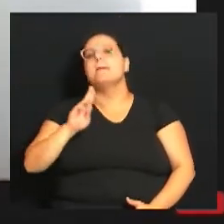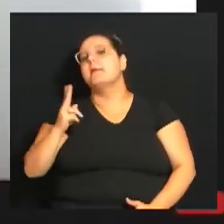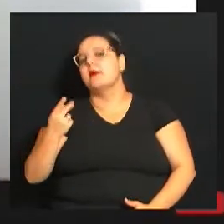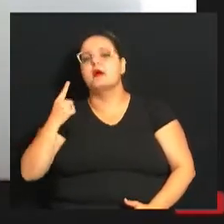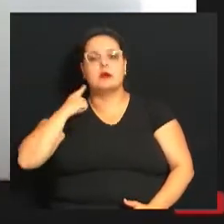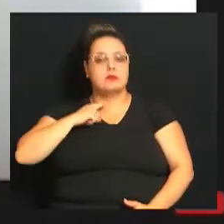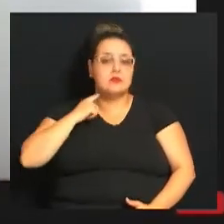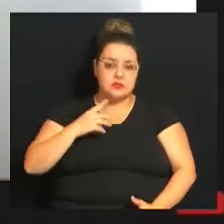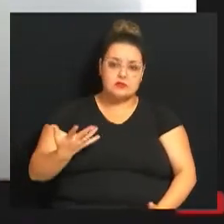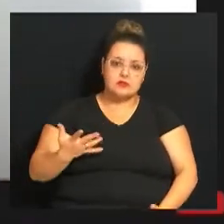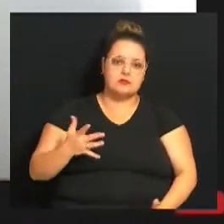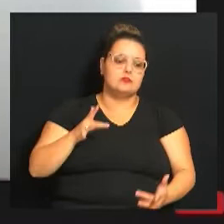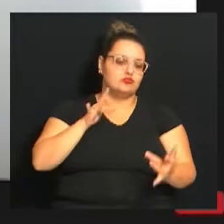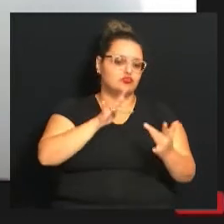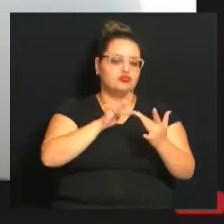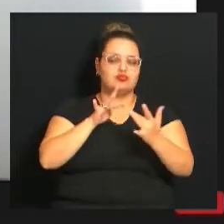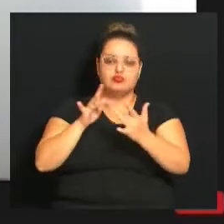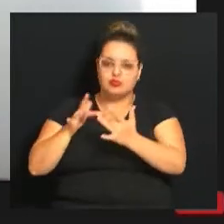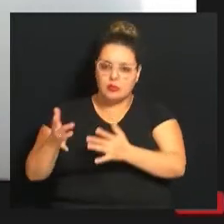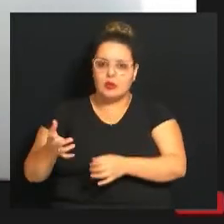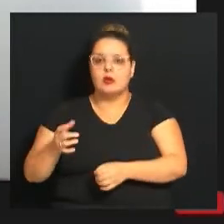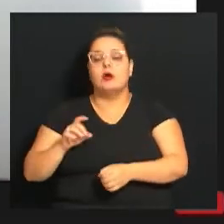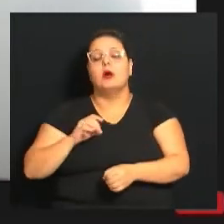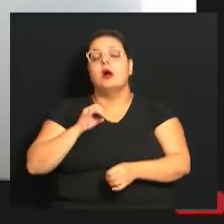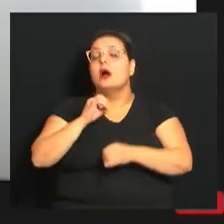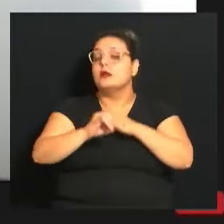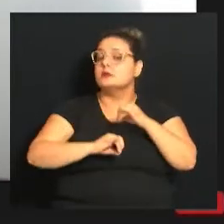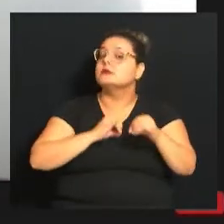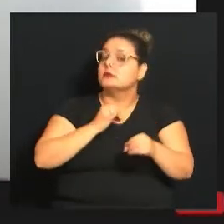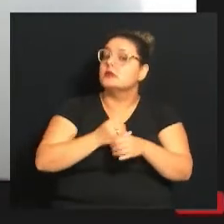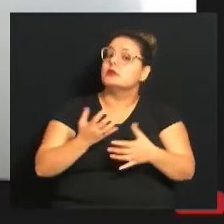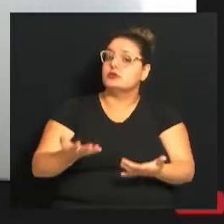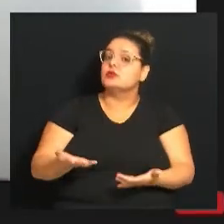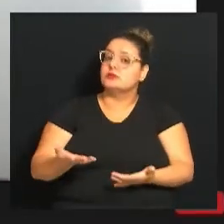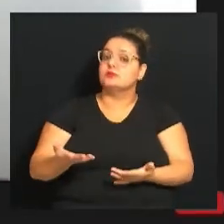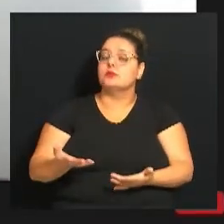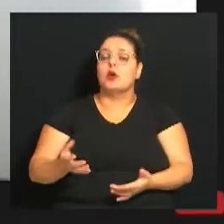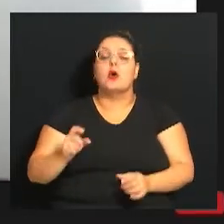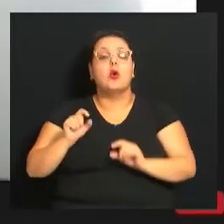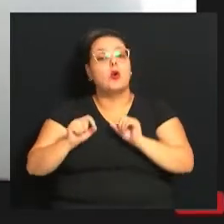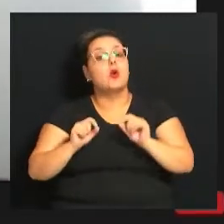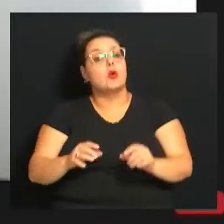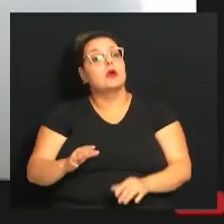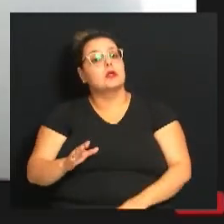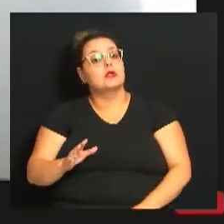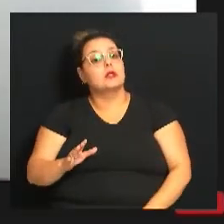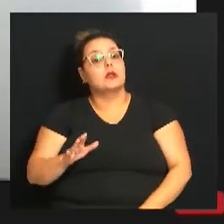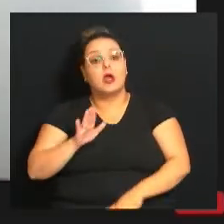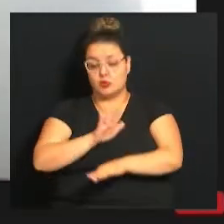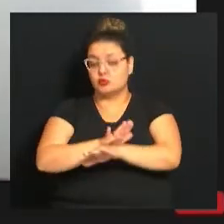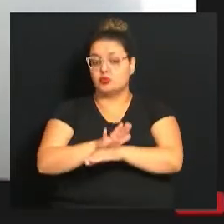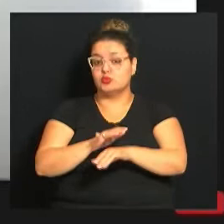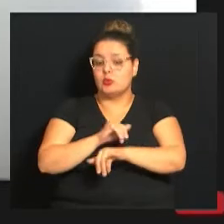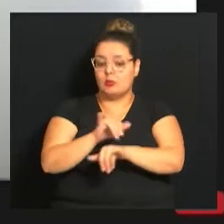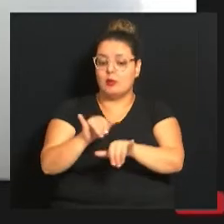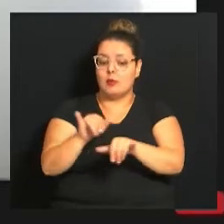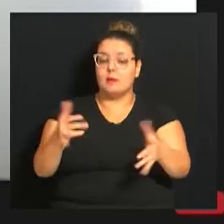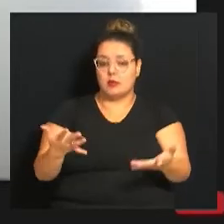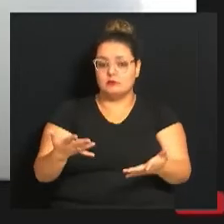à conectividade e tudo mais. Mas o que eu acho que ajudou também a popularizar isso, além das redes,